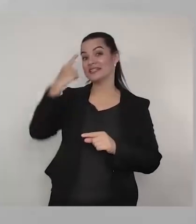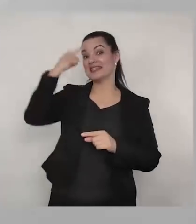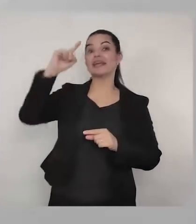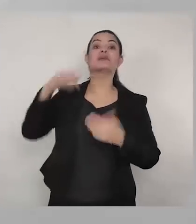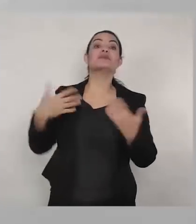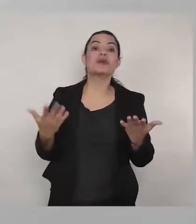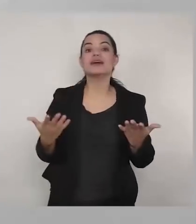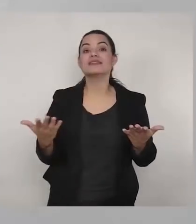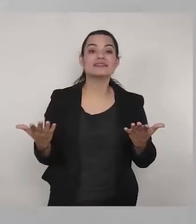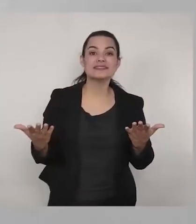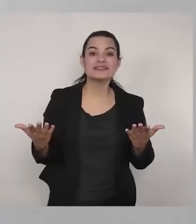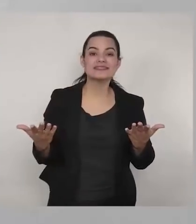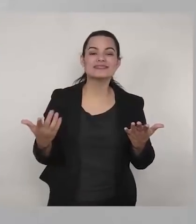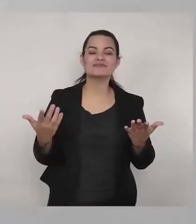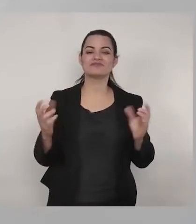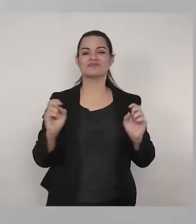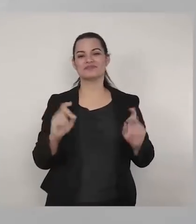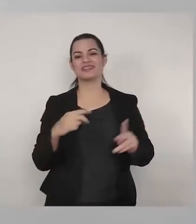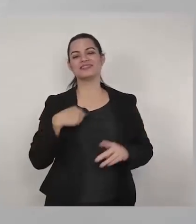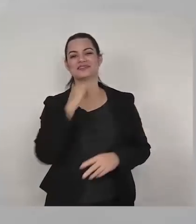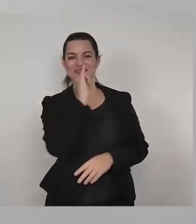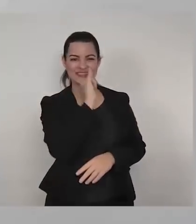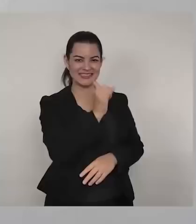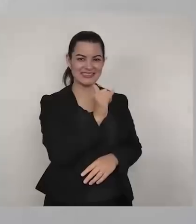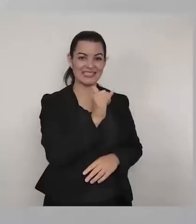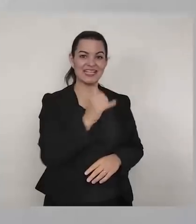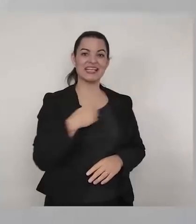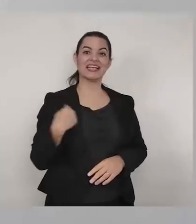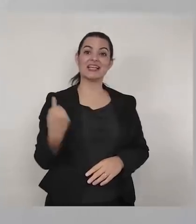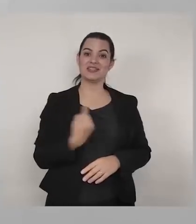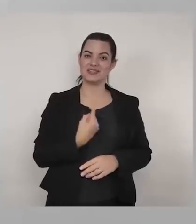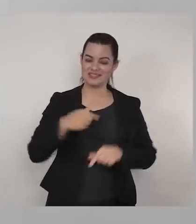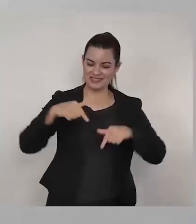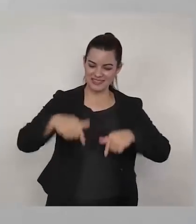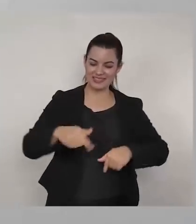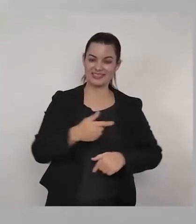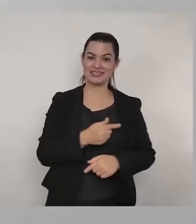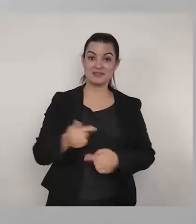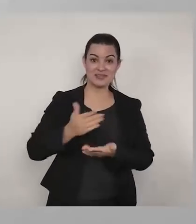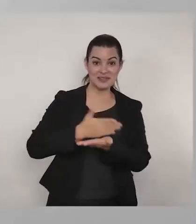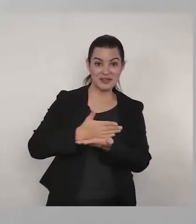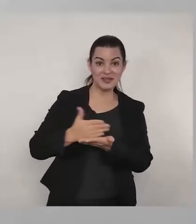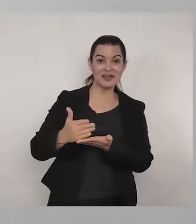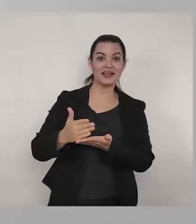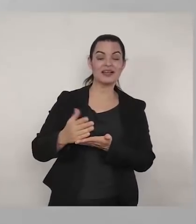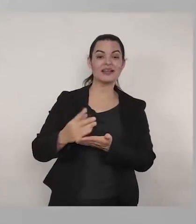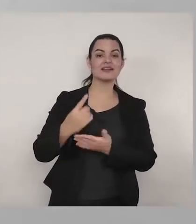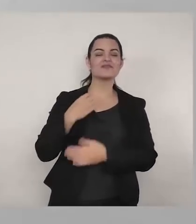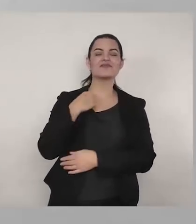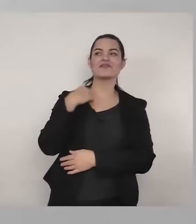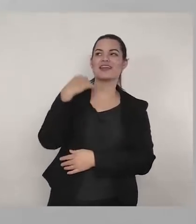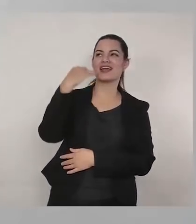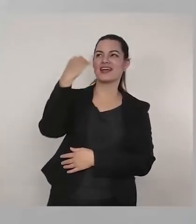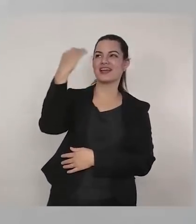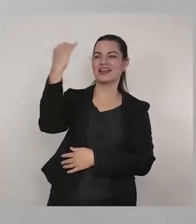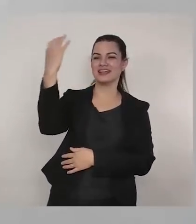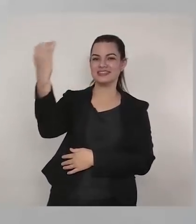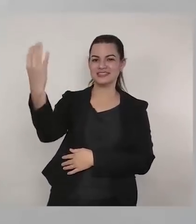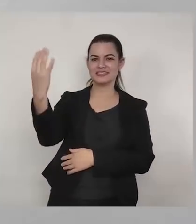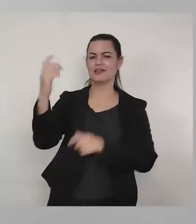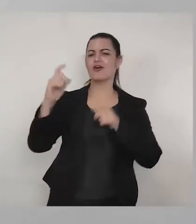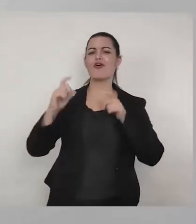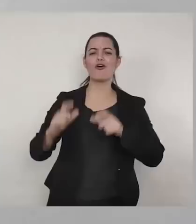ideia? Então eu vou te contar. Nós começaremos uma viagem pelo